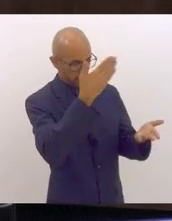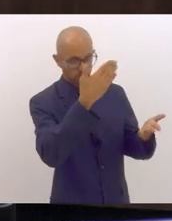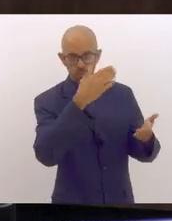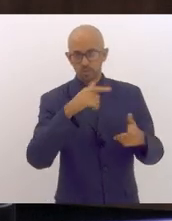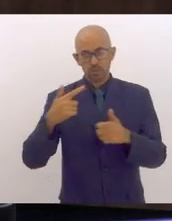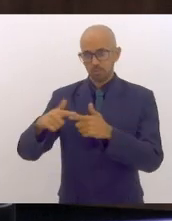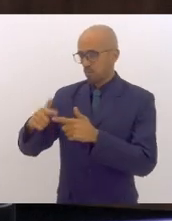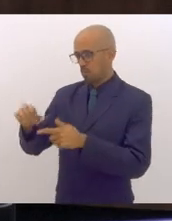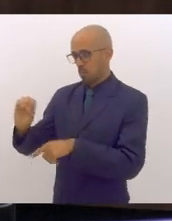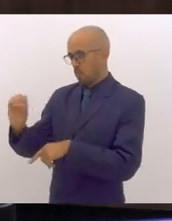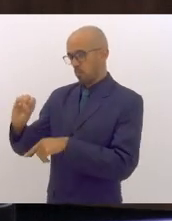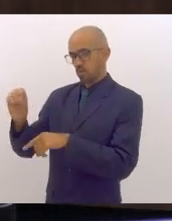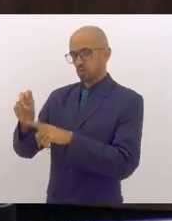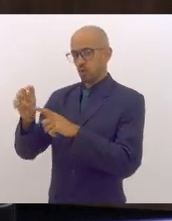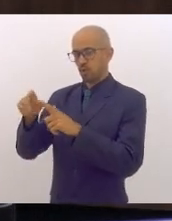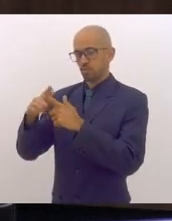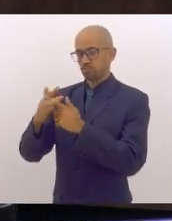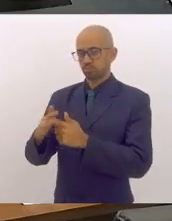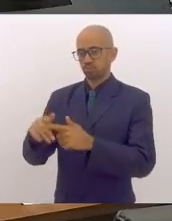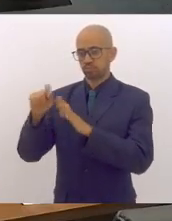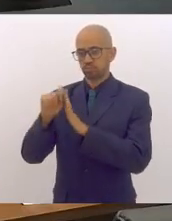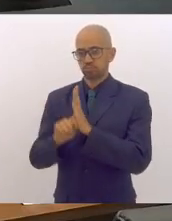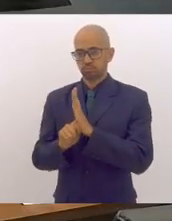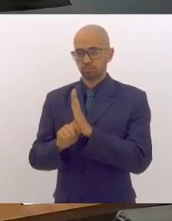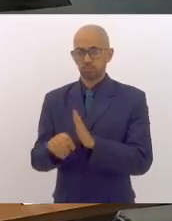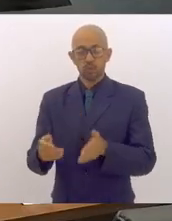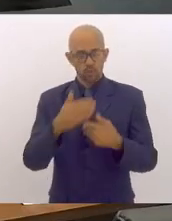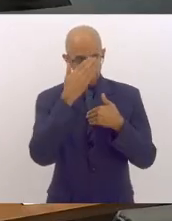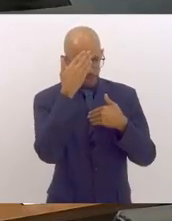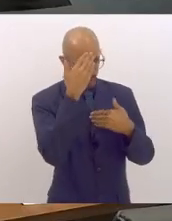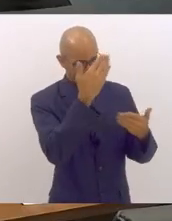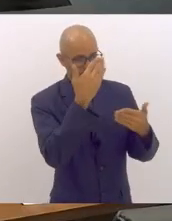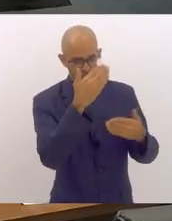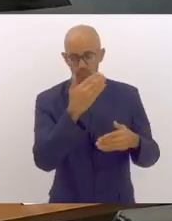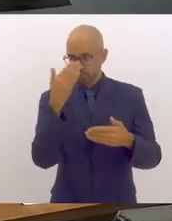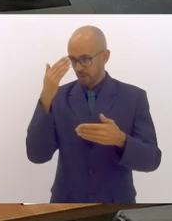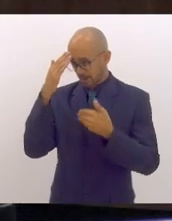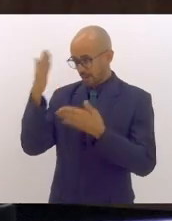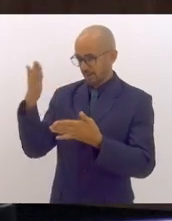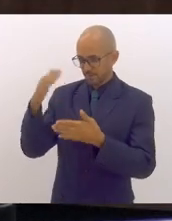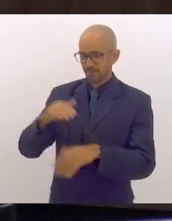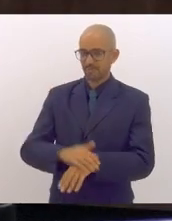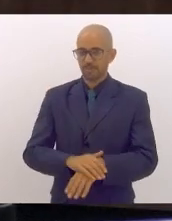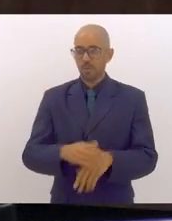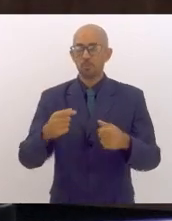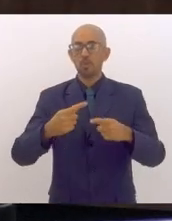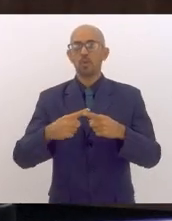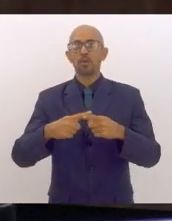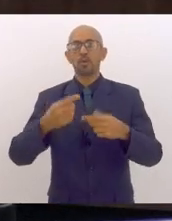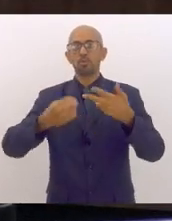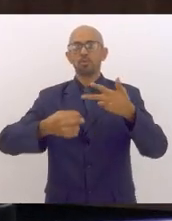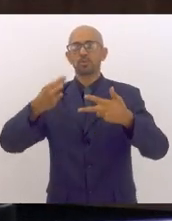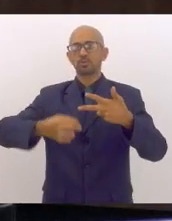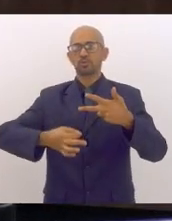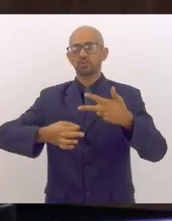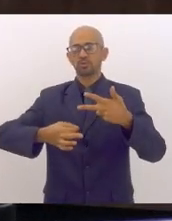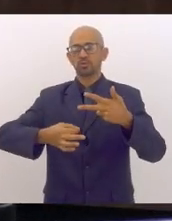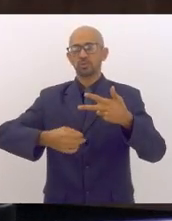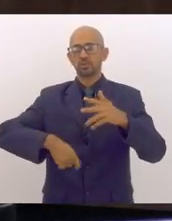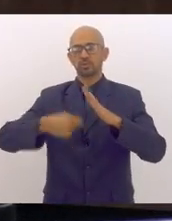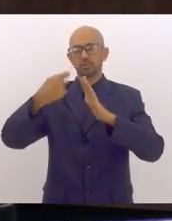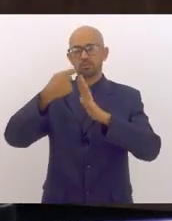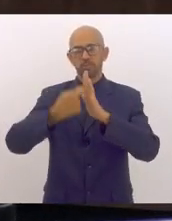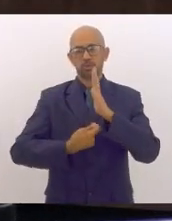só corrigindo a redação. Agradeço. Até porque o Poder Judiciário tem um português escorreito